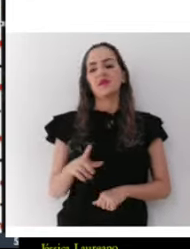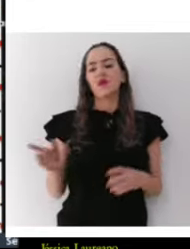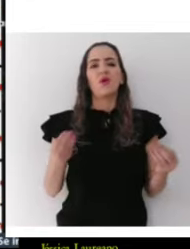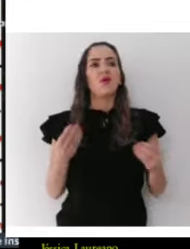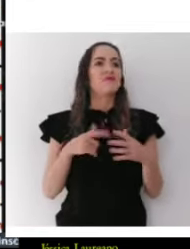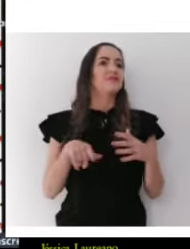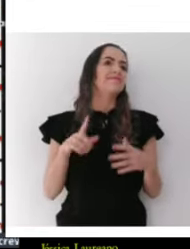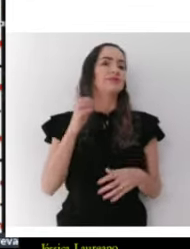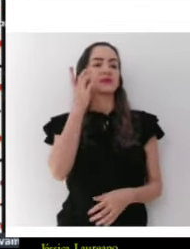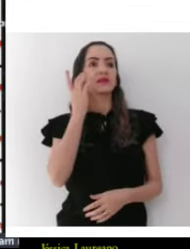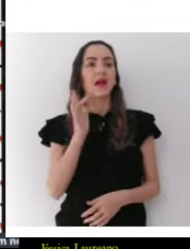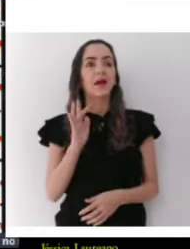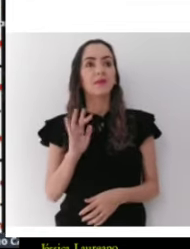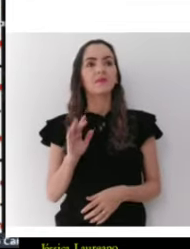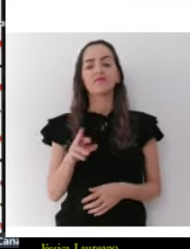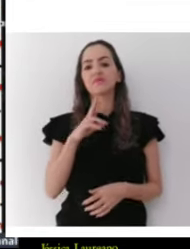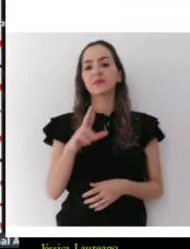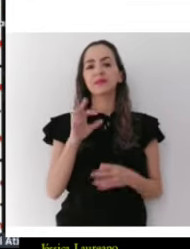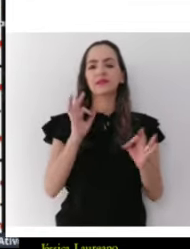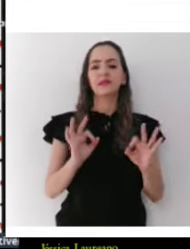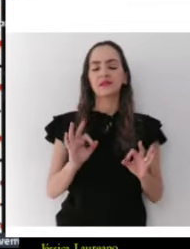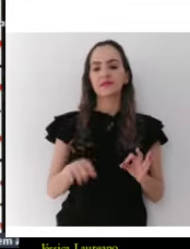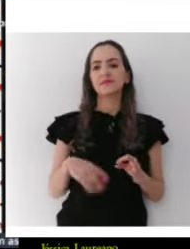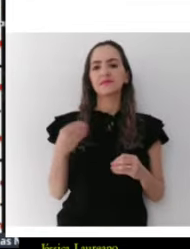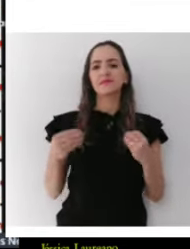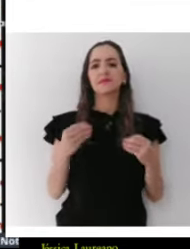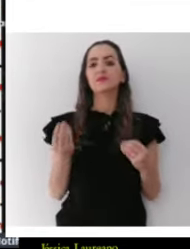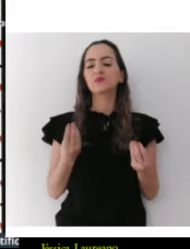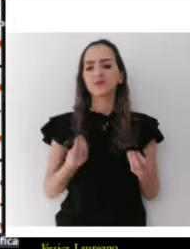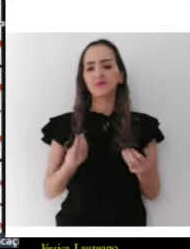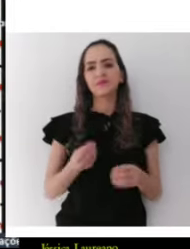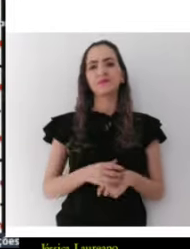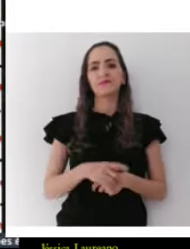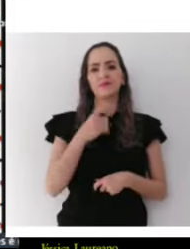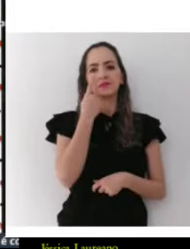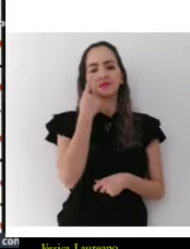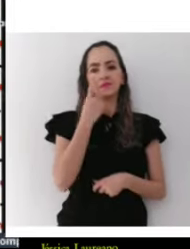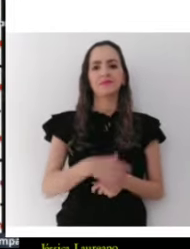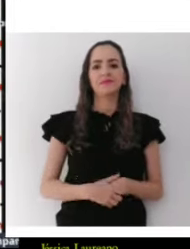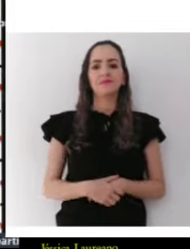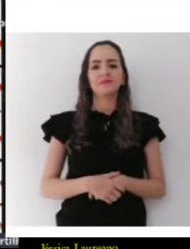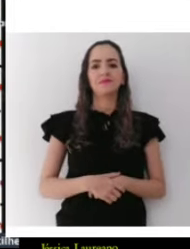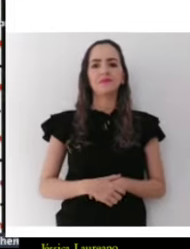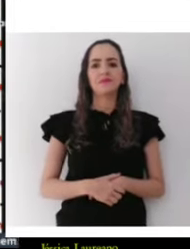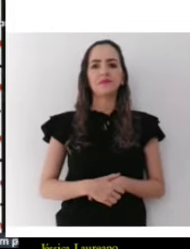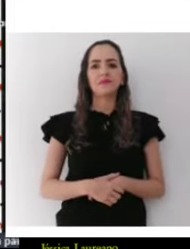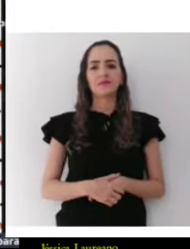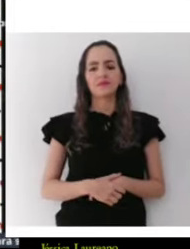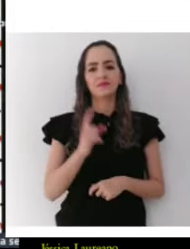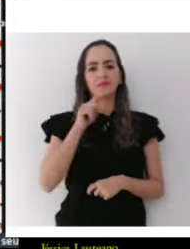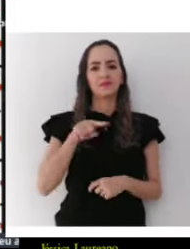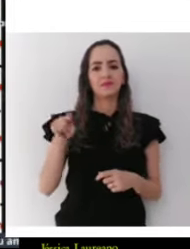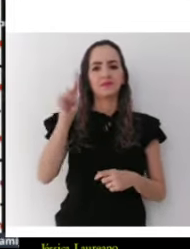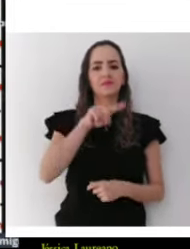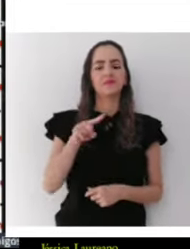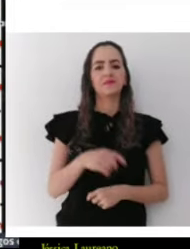que organiza isso na conta? Olha lá. Caio, circula aí o número 2. Lá